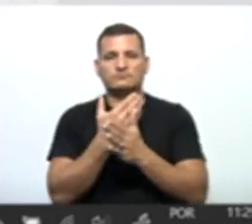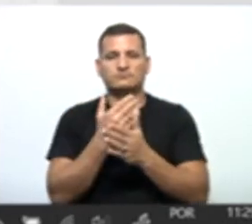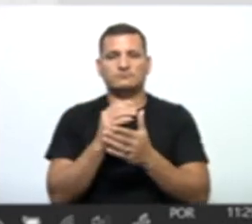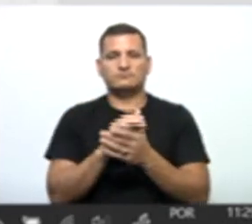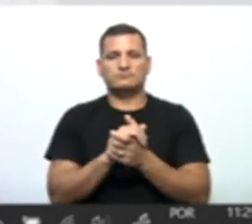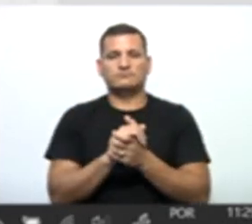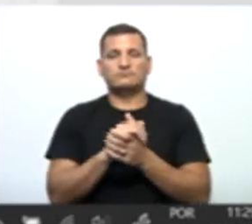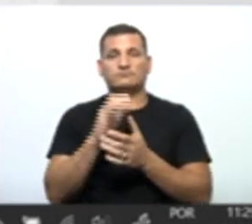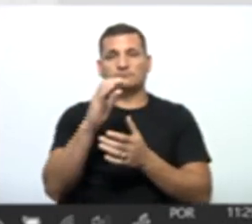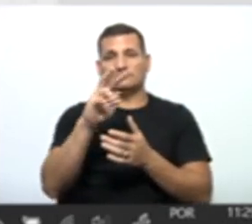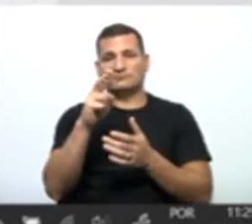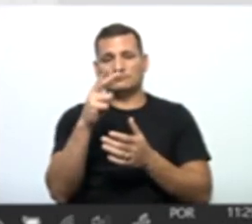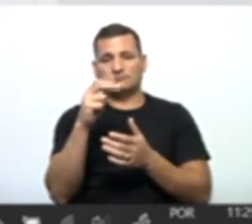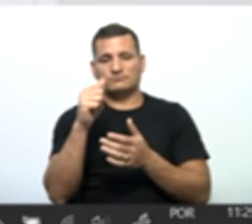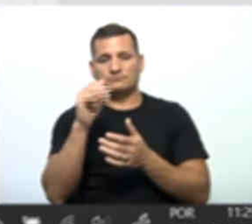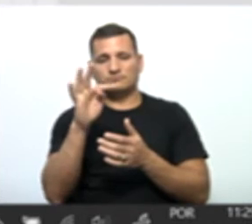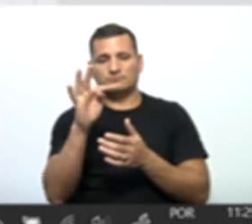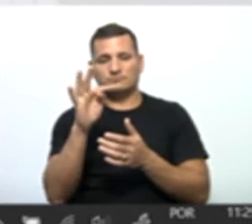esse link aqui, ó.